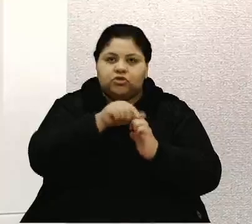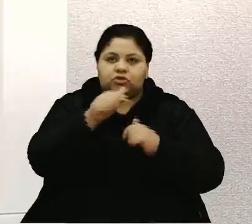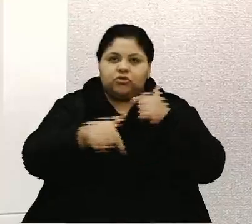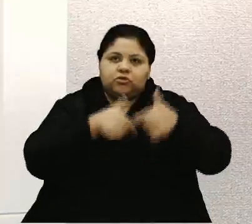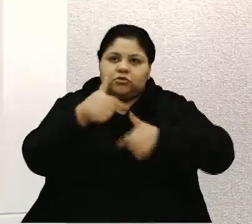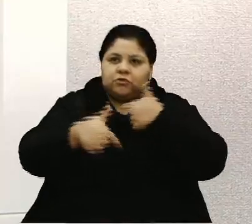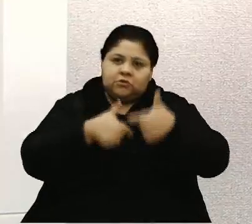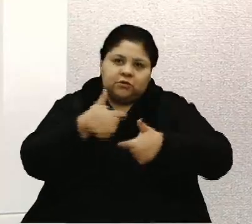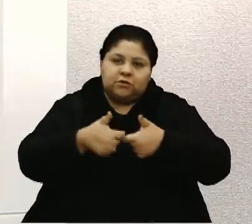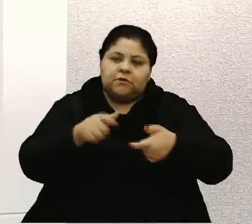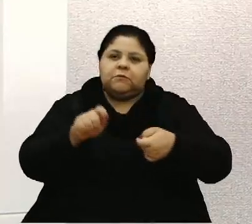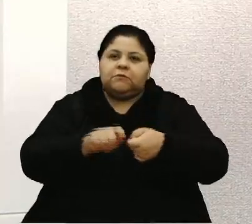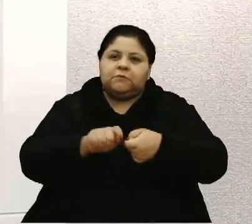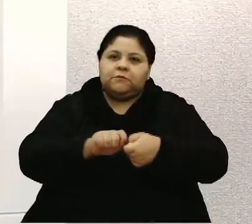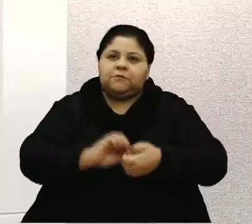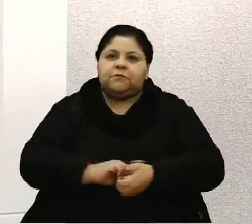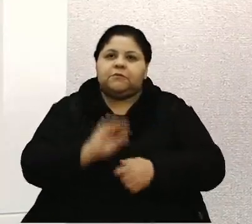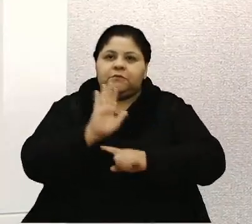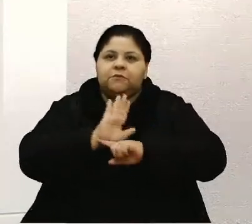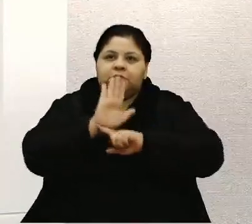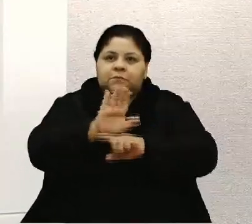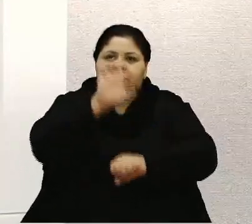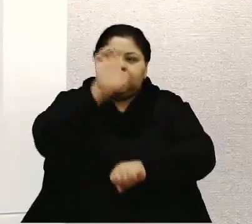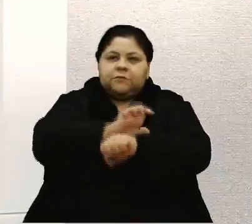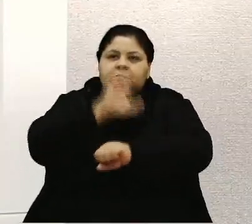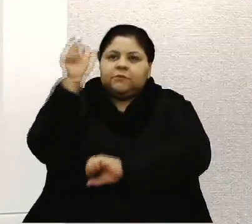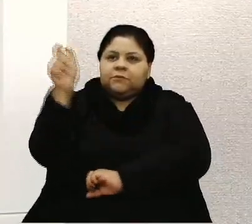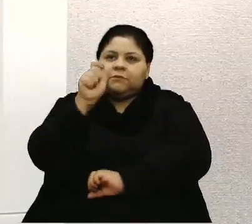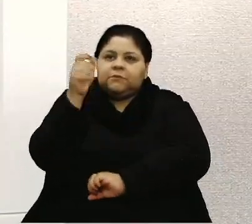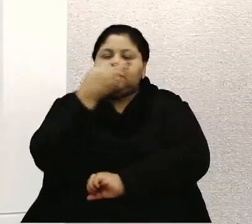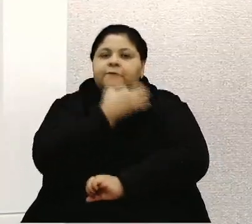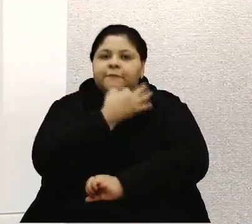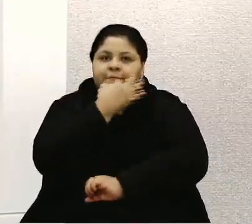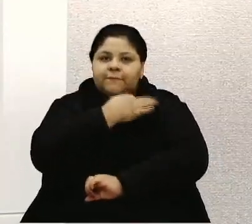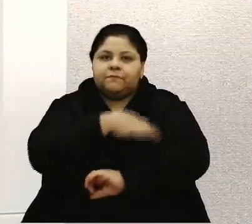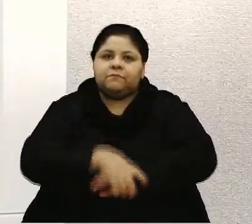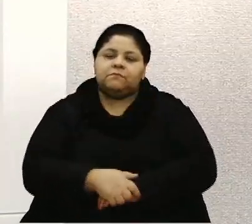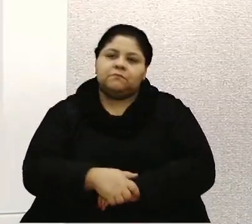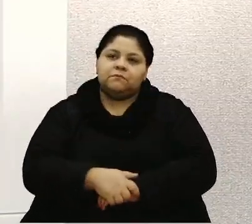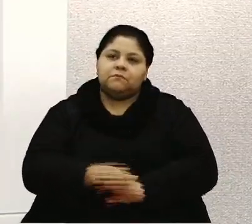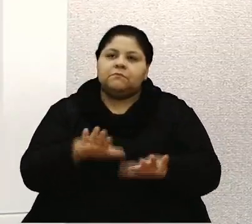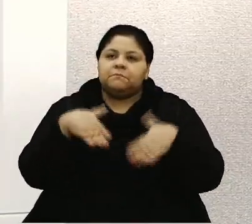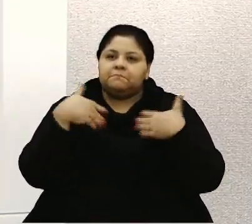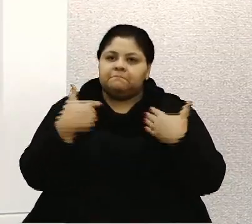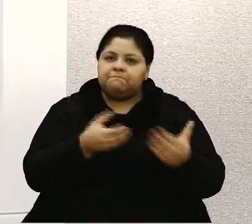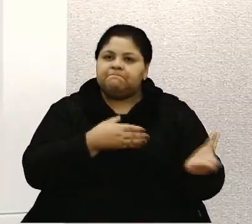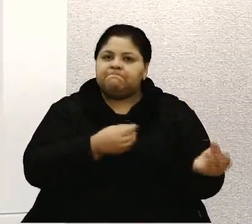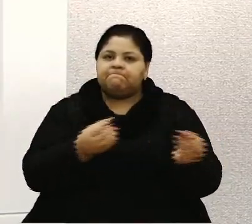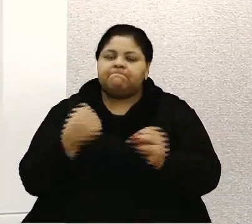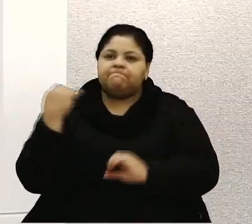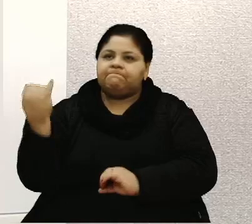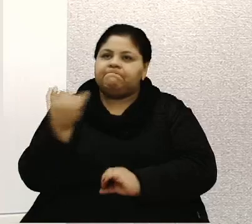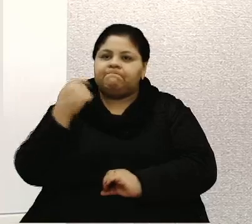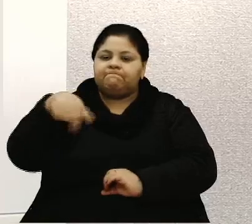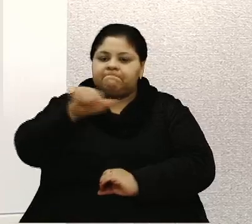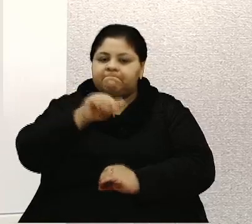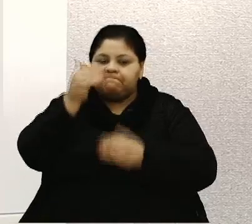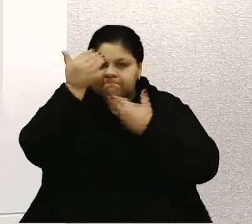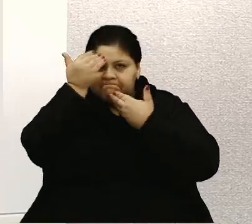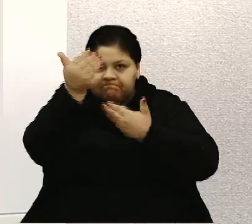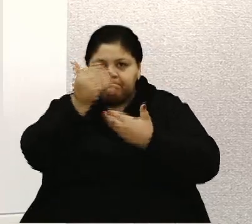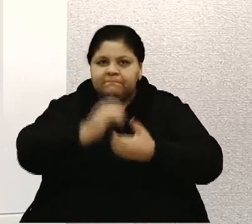que realizaram, ajudando o Estado do Rio Grande do Sul, ajudando o Caxias do Sul. Então é muito importante o nosso agradecimento